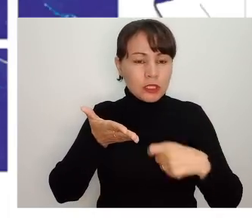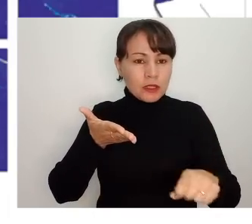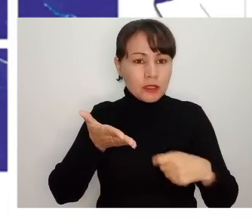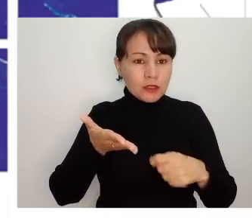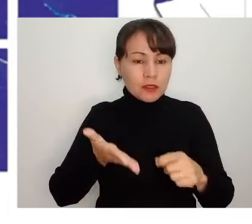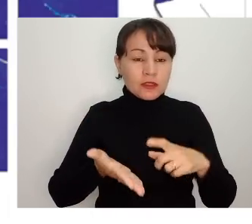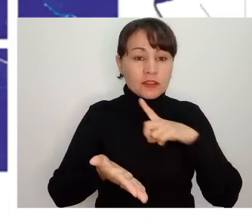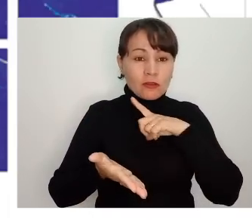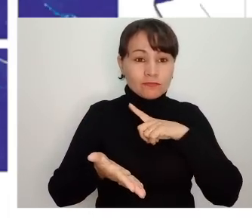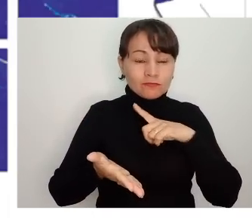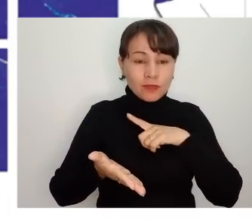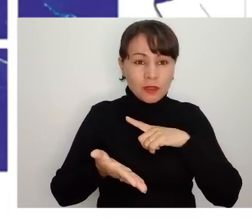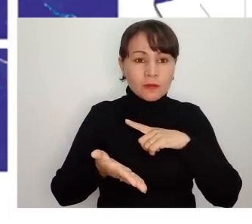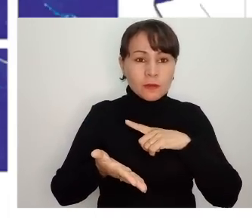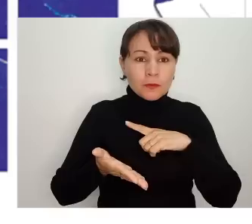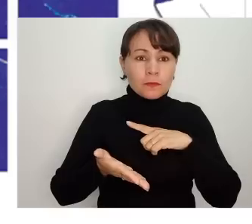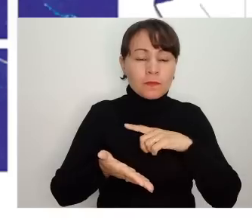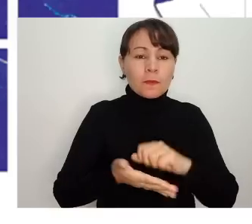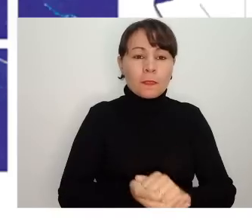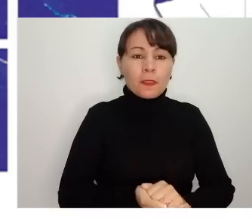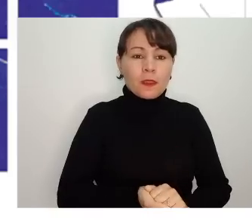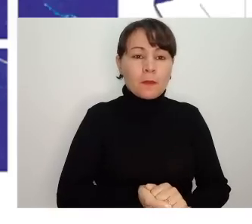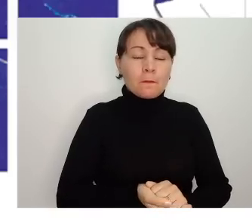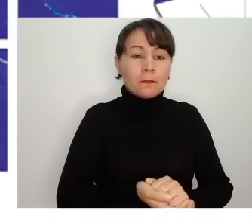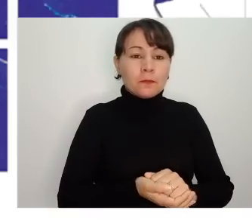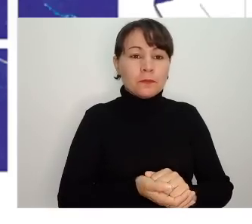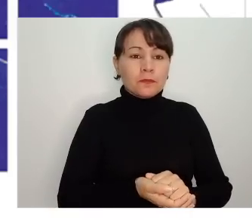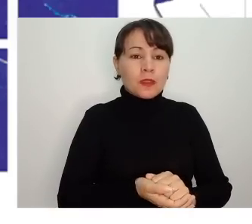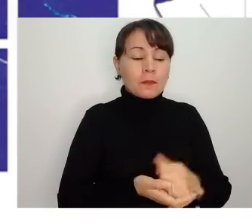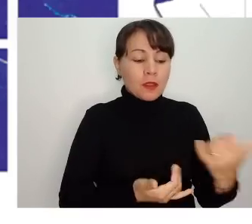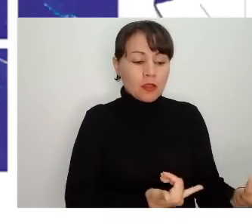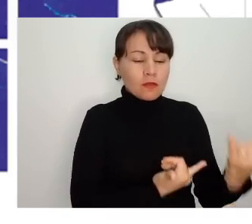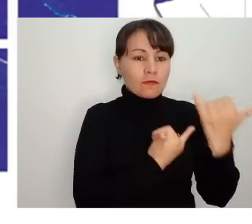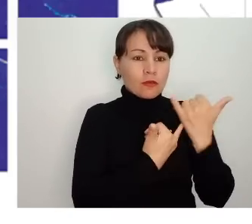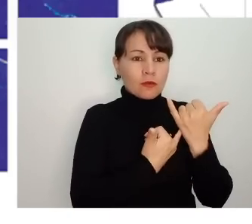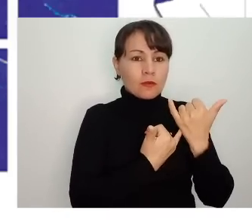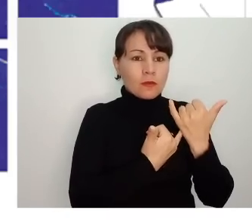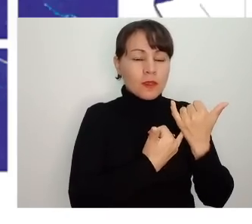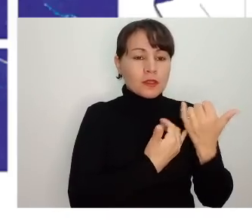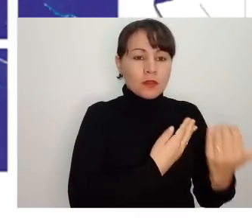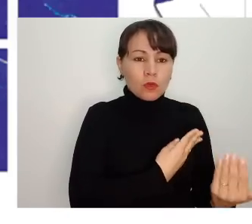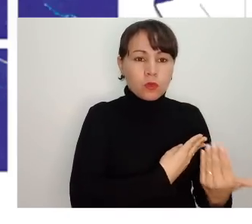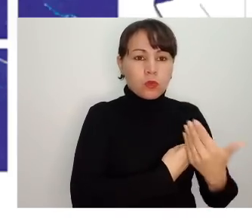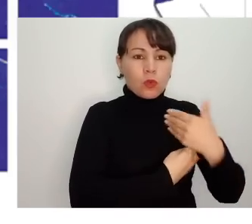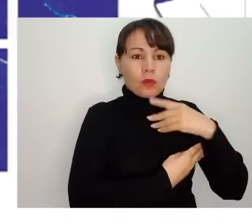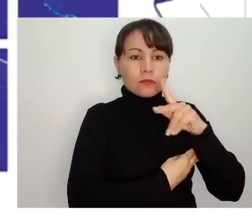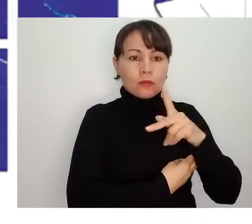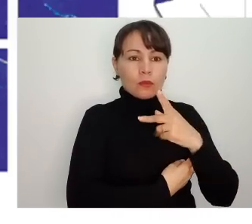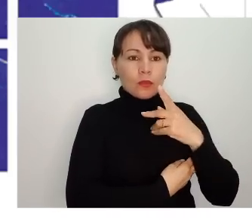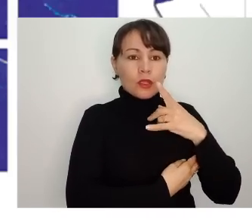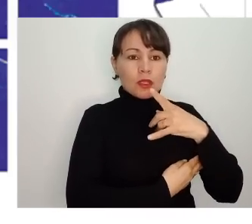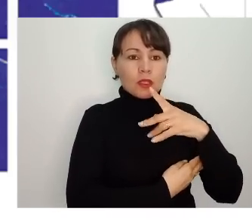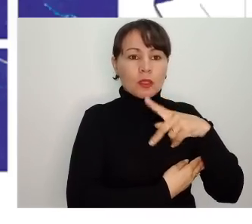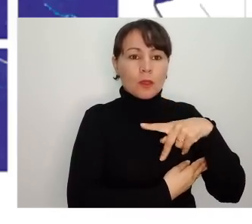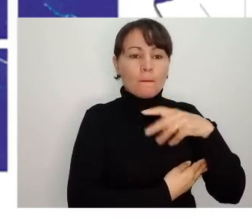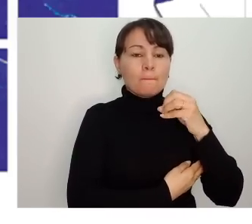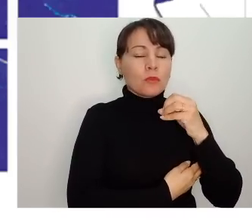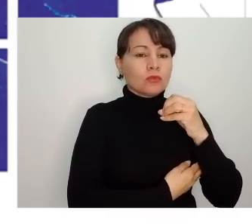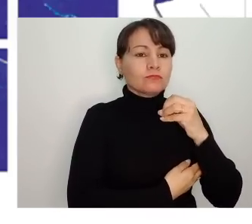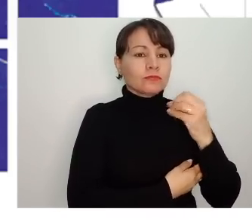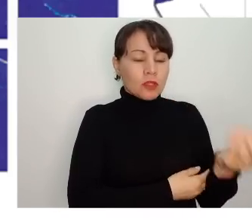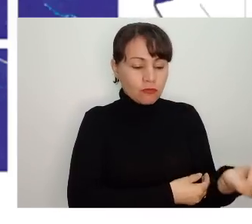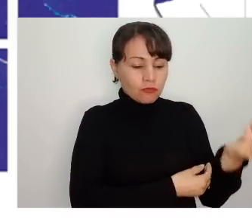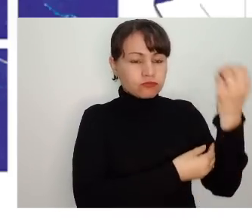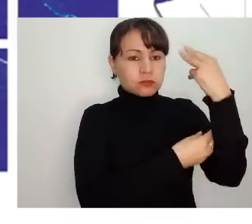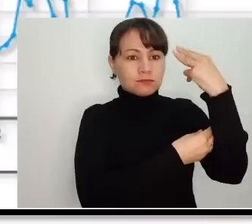a síntese proteica dele, para que a informação ela passa pelo hipocampo e seja